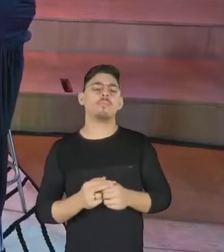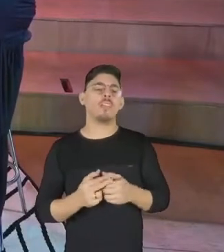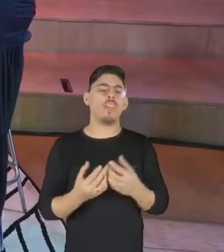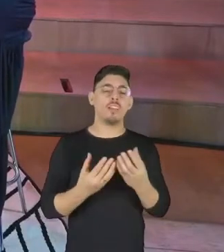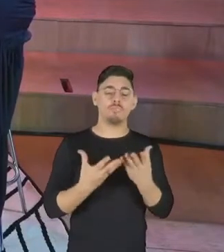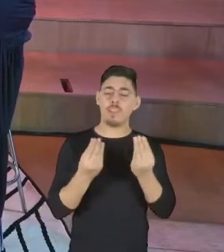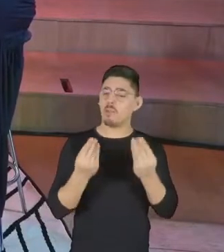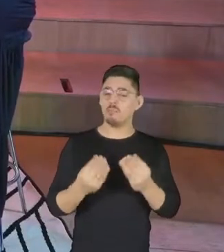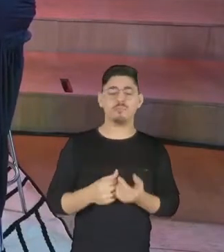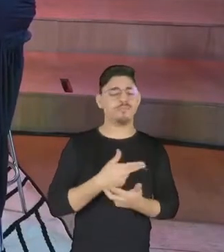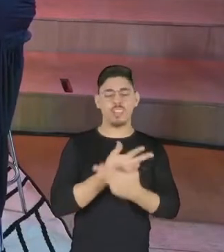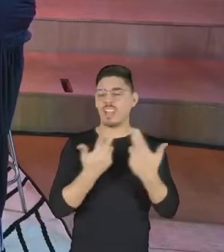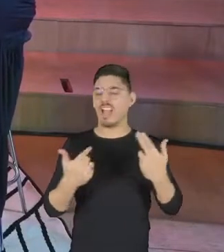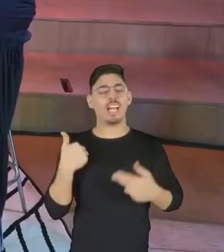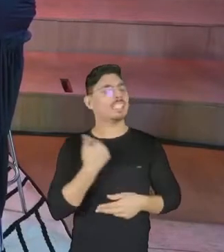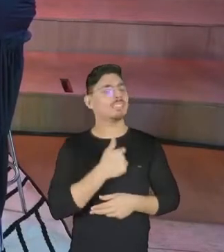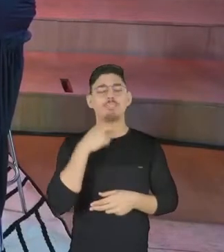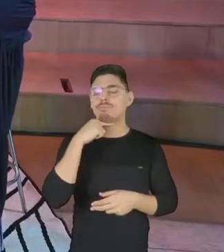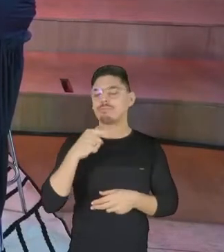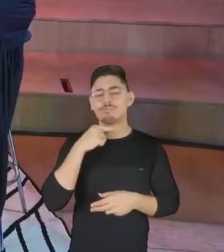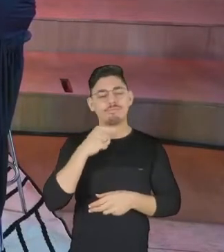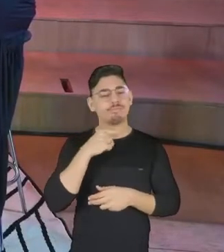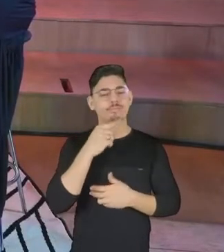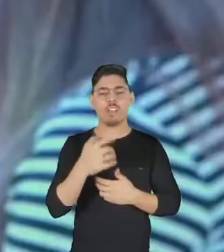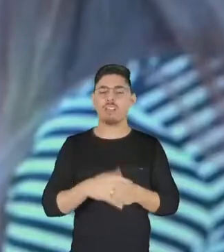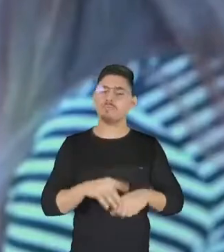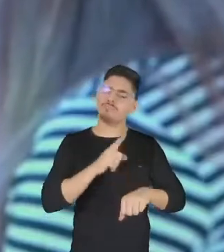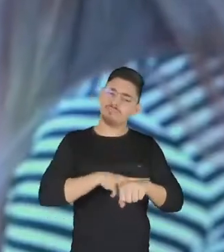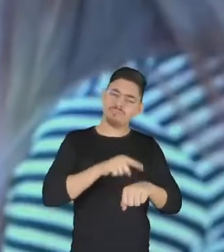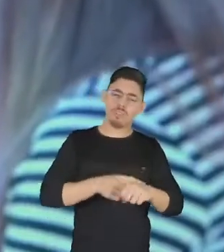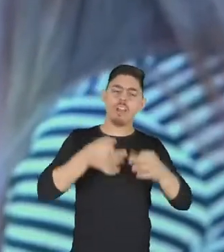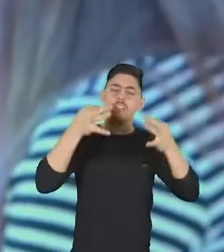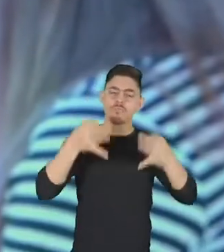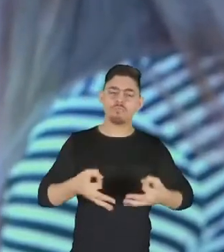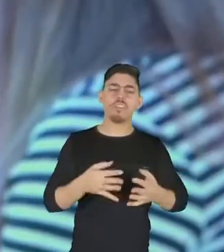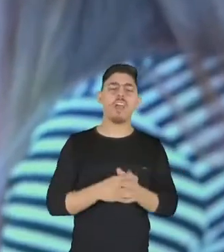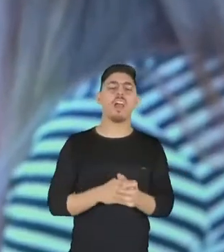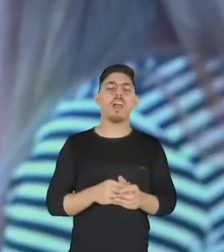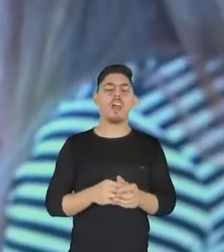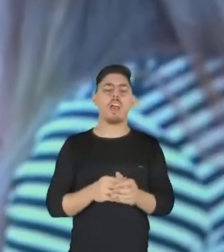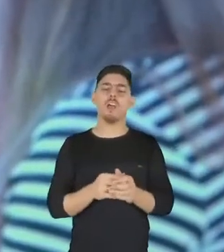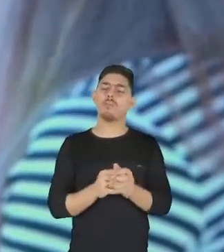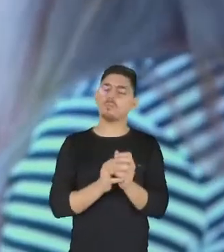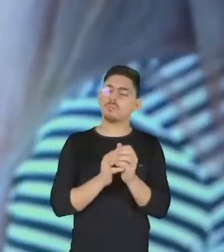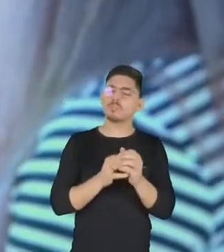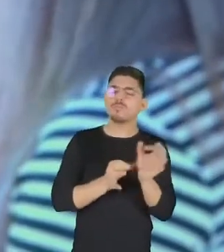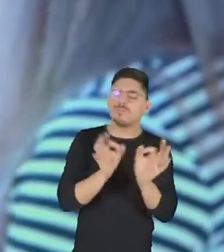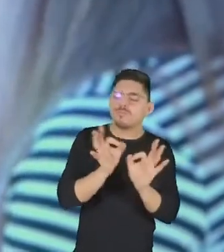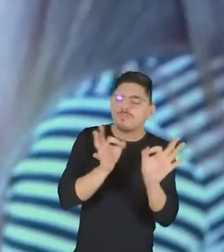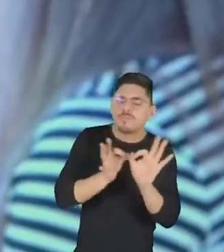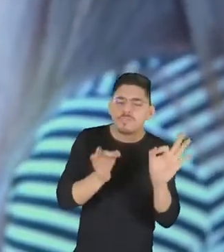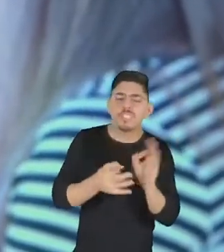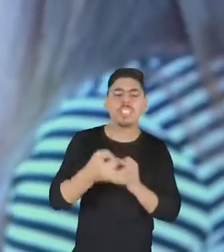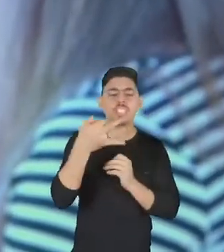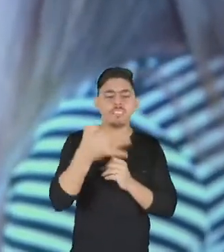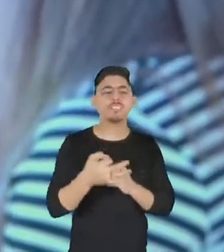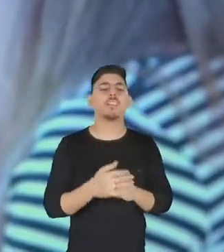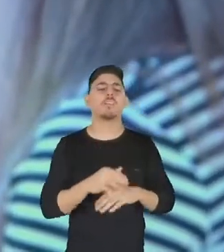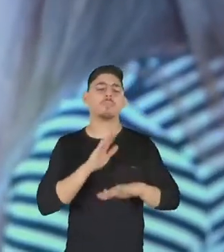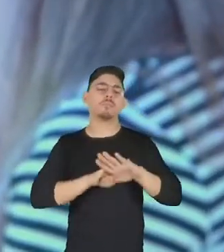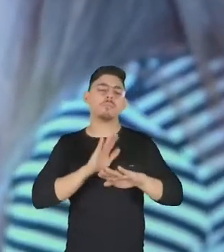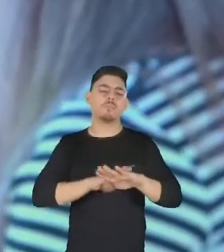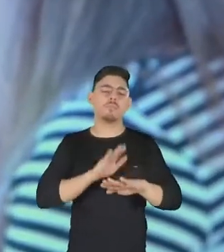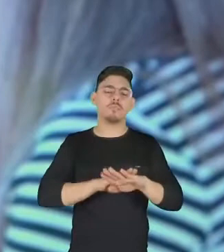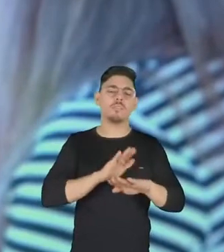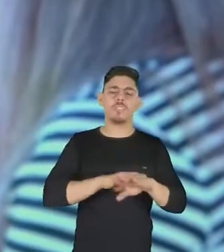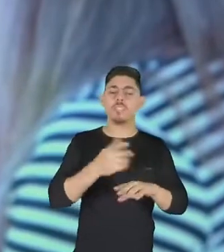não teve tempo hábil para planejar de forma mais apurada, acurada, né? Para fazer uma coisa